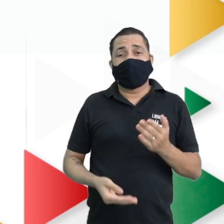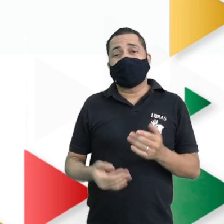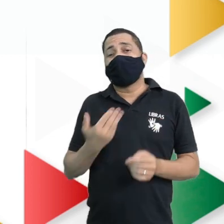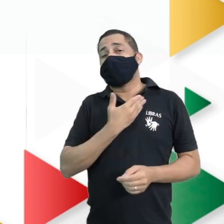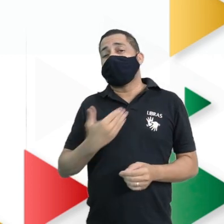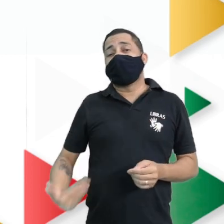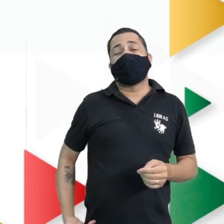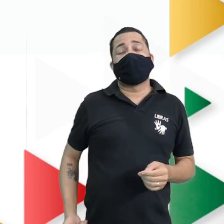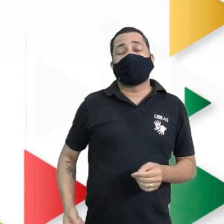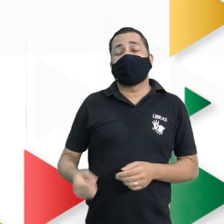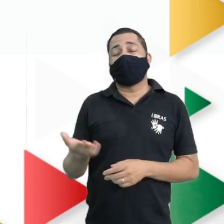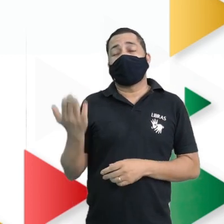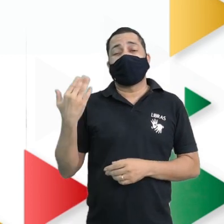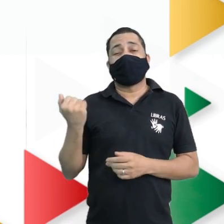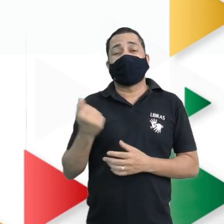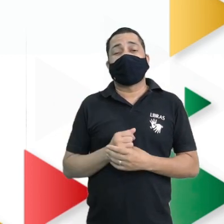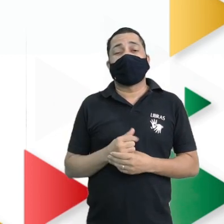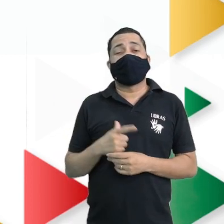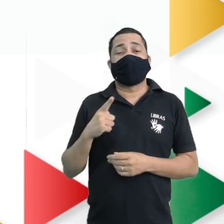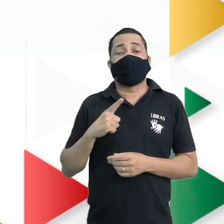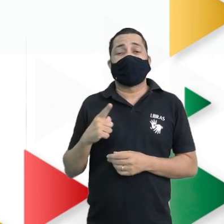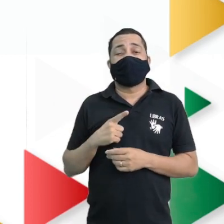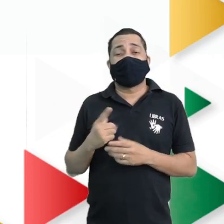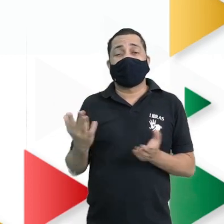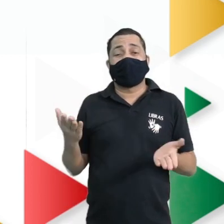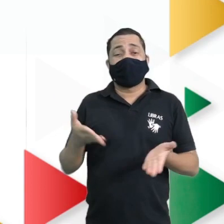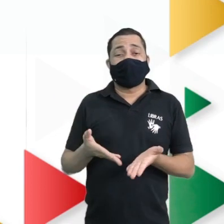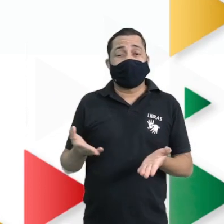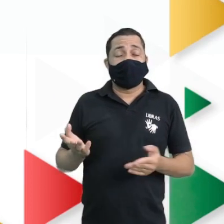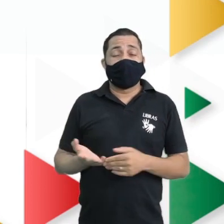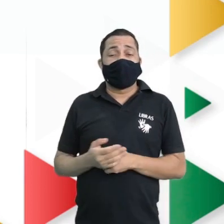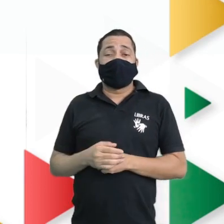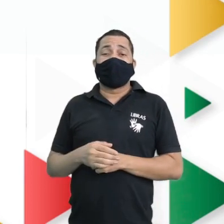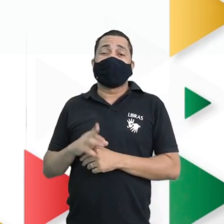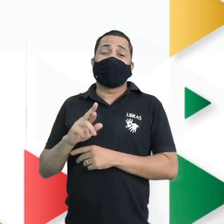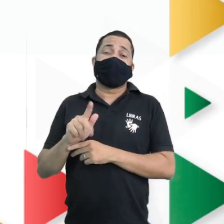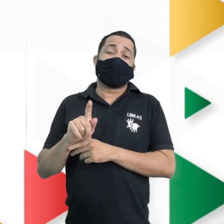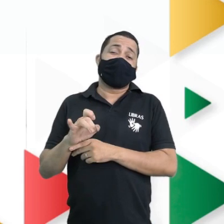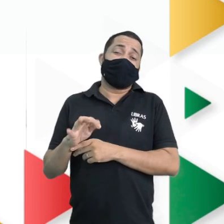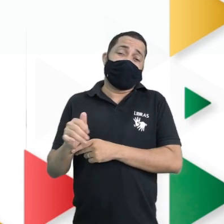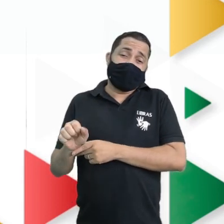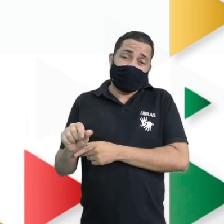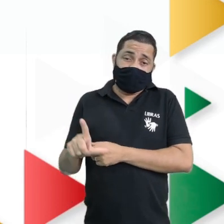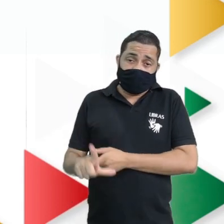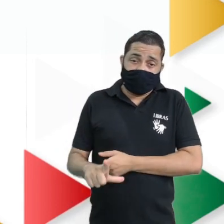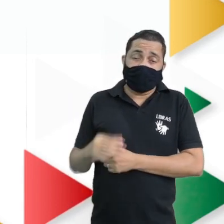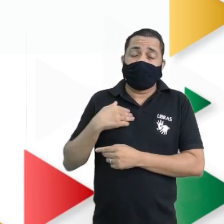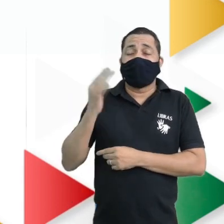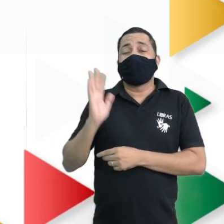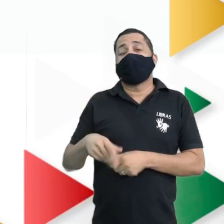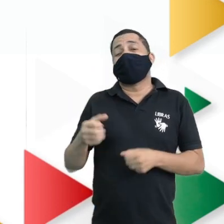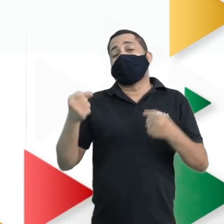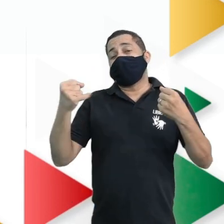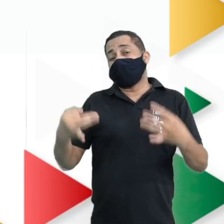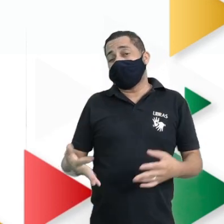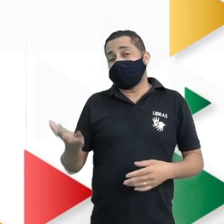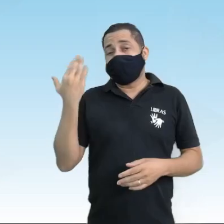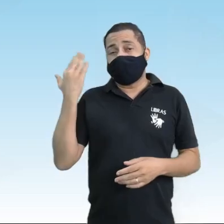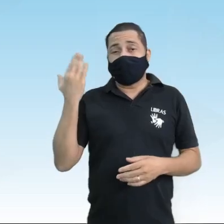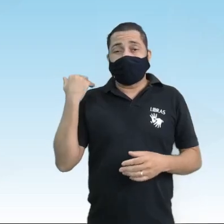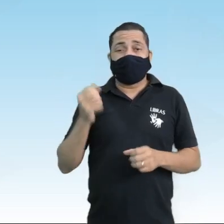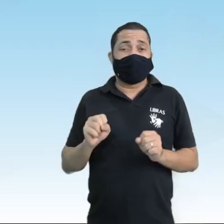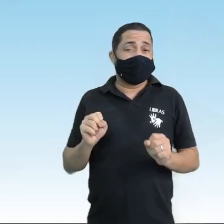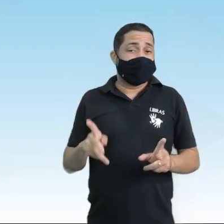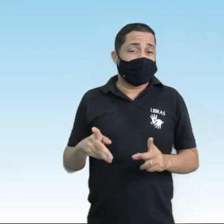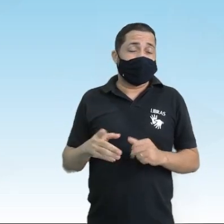A maior prova disso esteve na própria eclosão das rebeliões regenciais, que é aquelas que eu já mostrei para vocês lá atrás, tá bom?